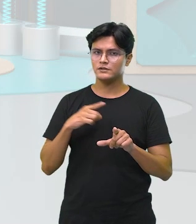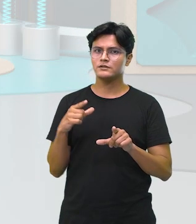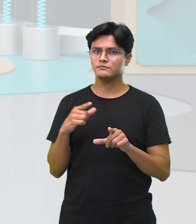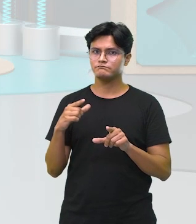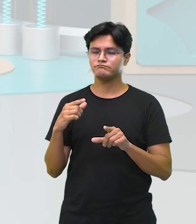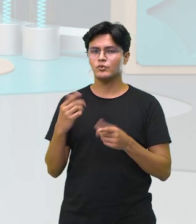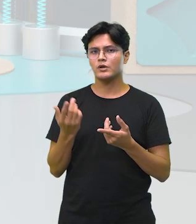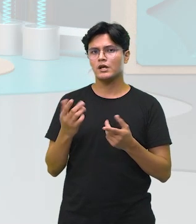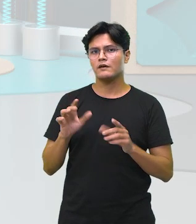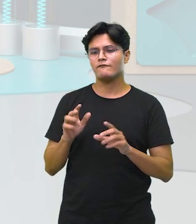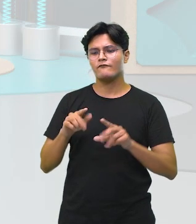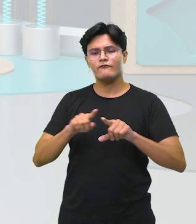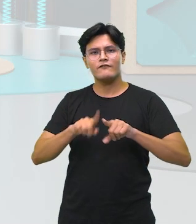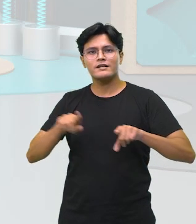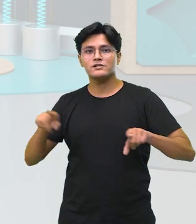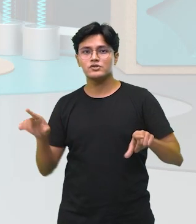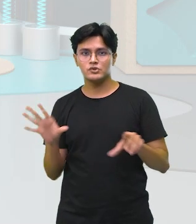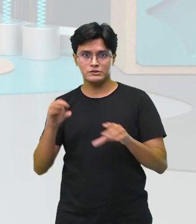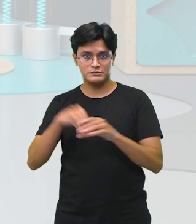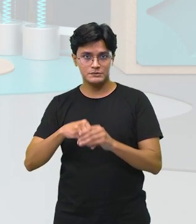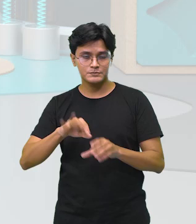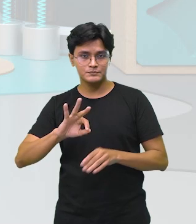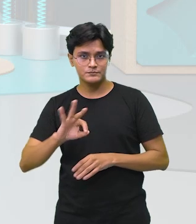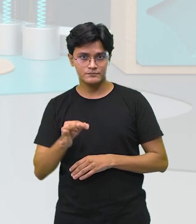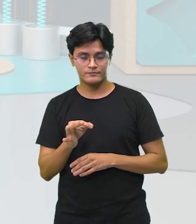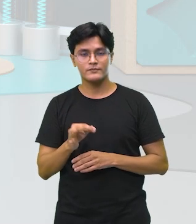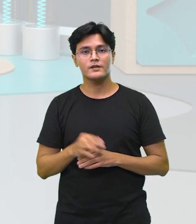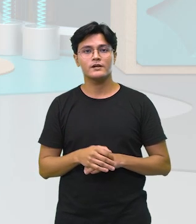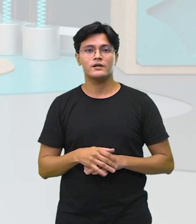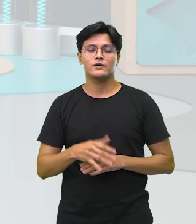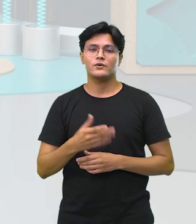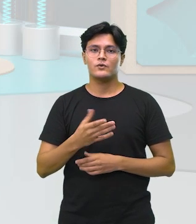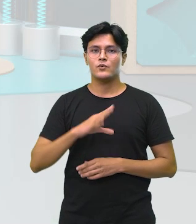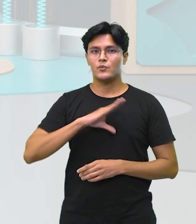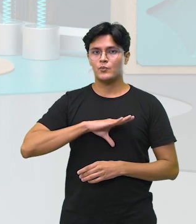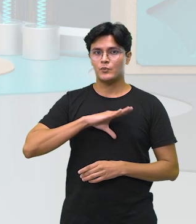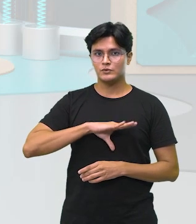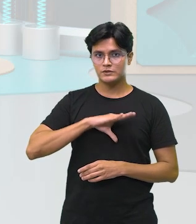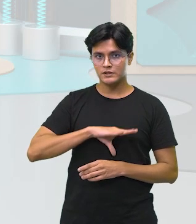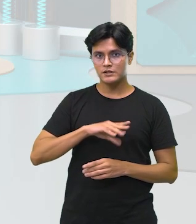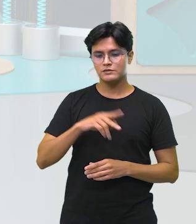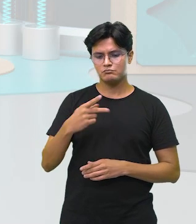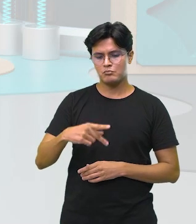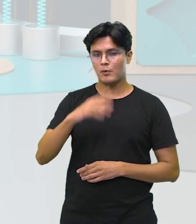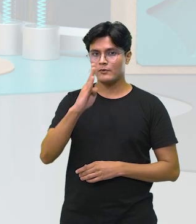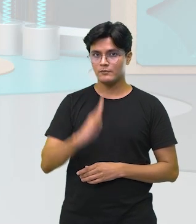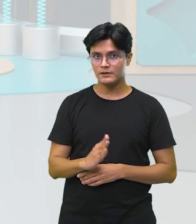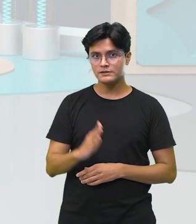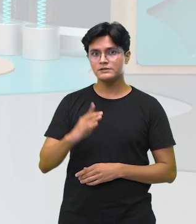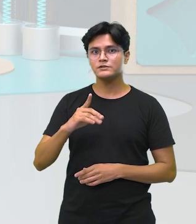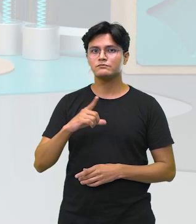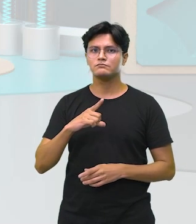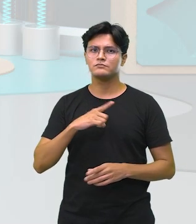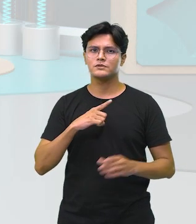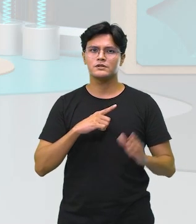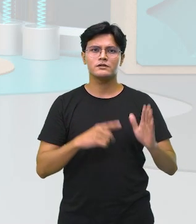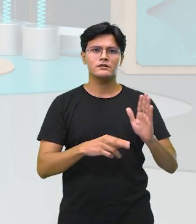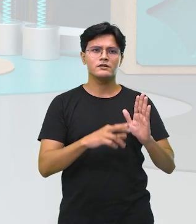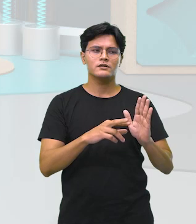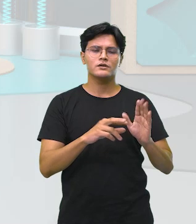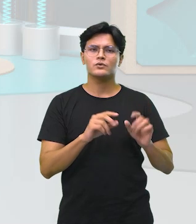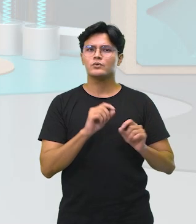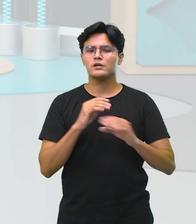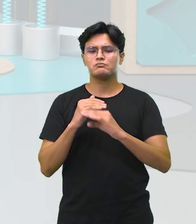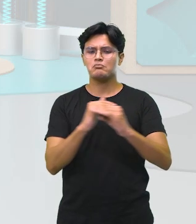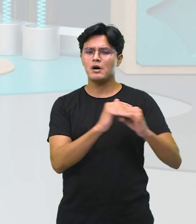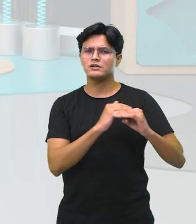vocês né Eh Assim como as outras línguas a língua brasileira não foge a essa regra tá ela não é então homogênea